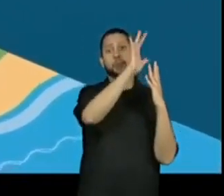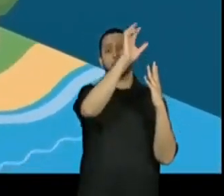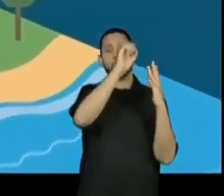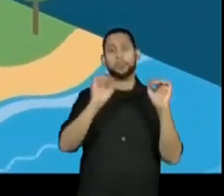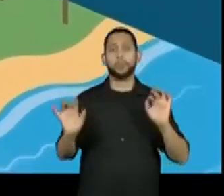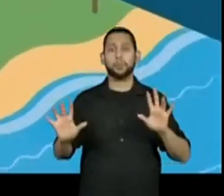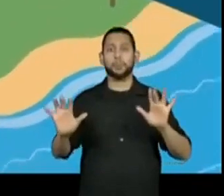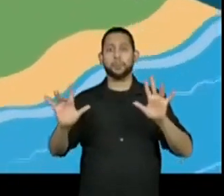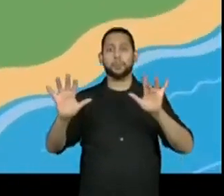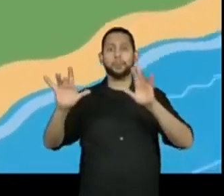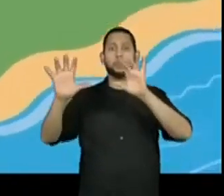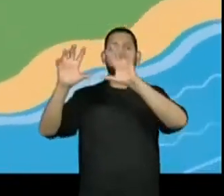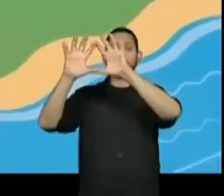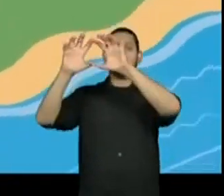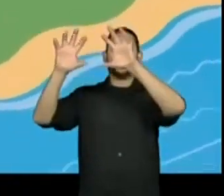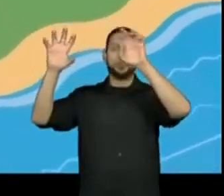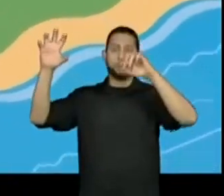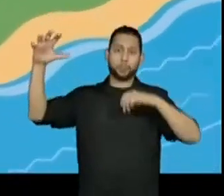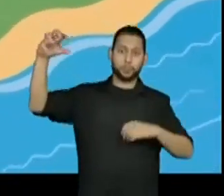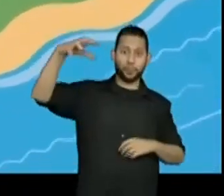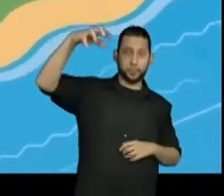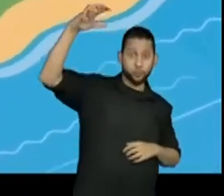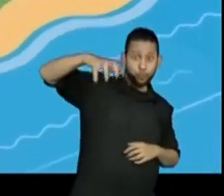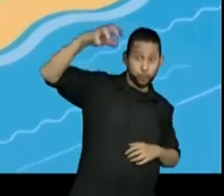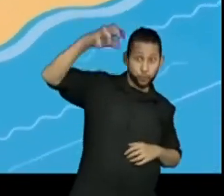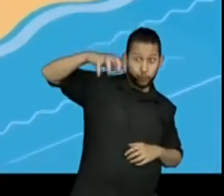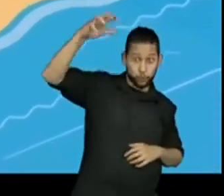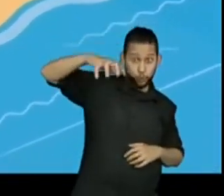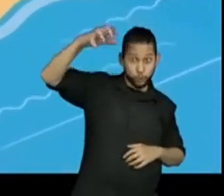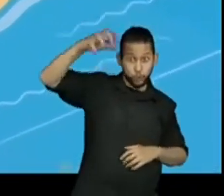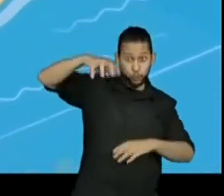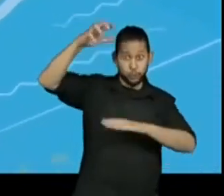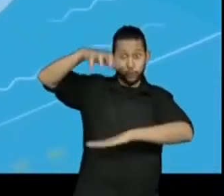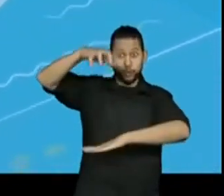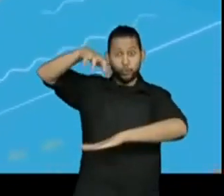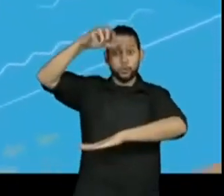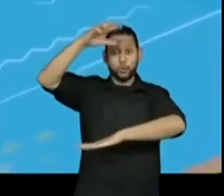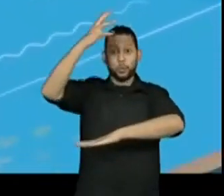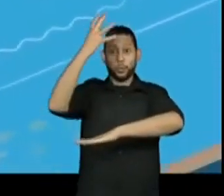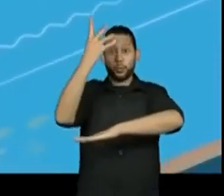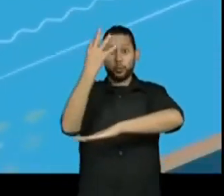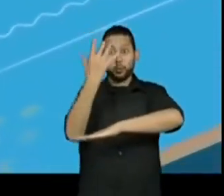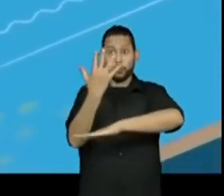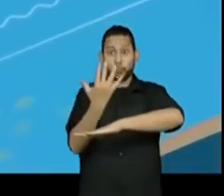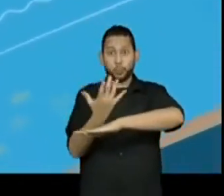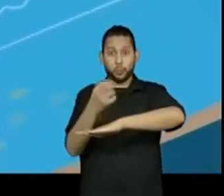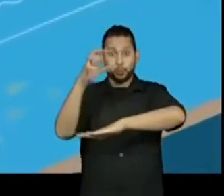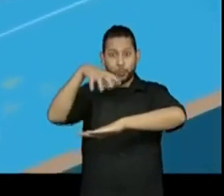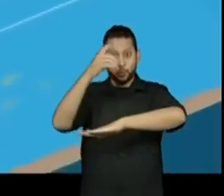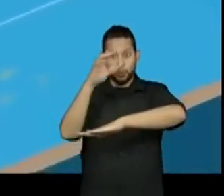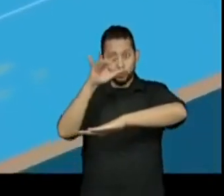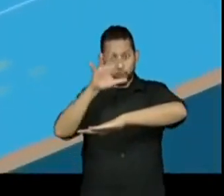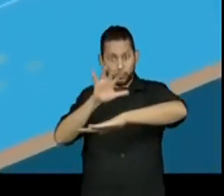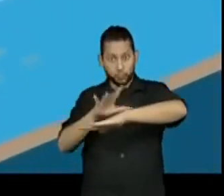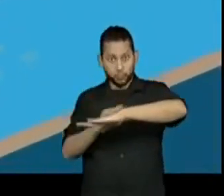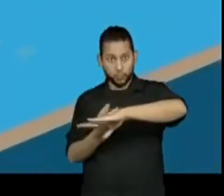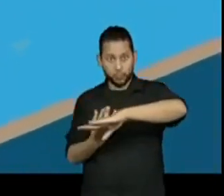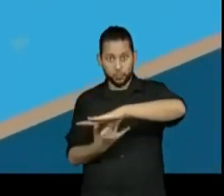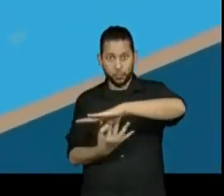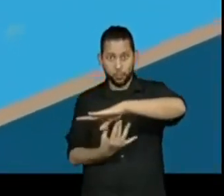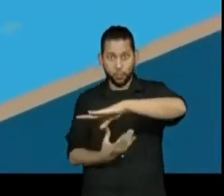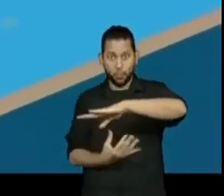plantas. Quando chove, a água que penetra o solo e se acumula no subsolo, criando reservas